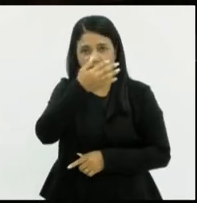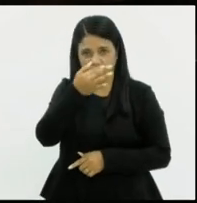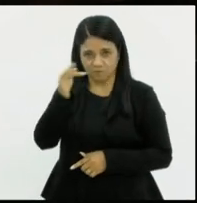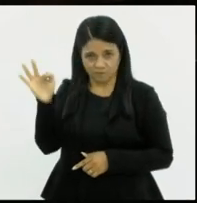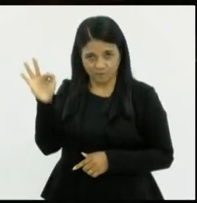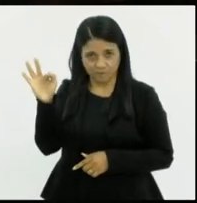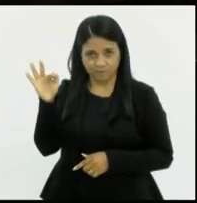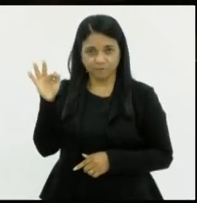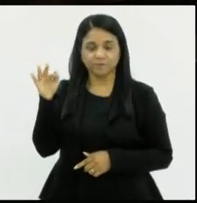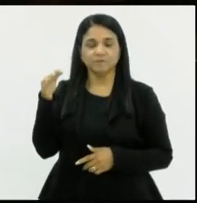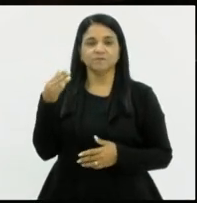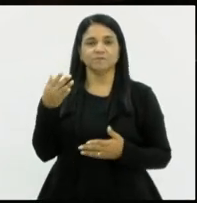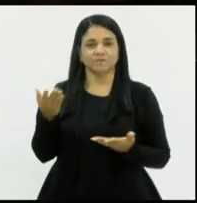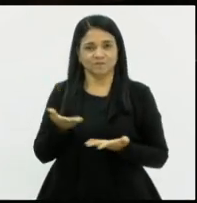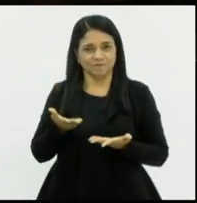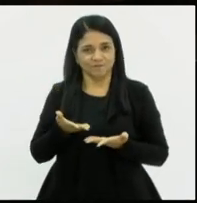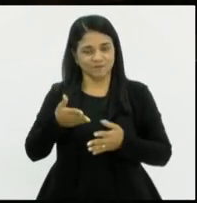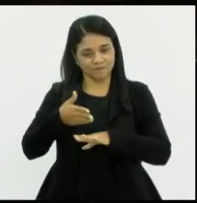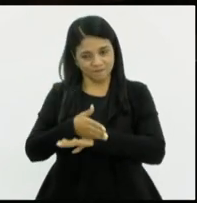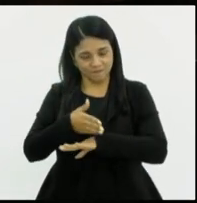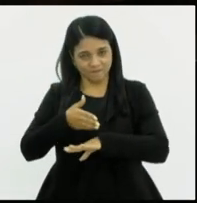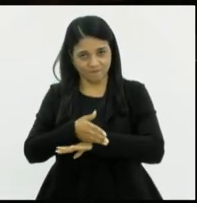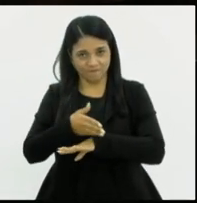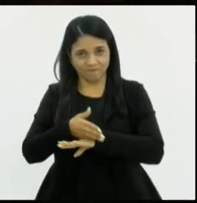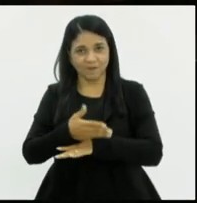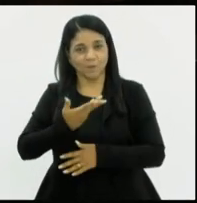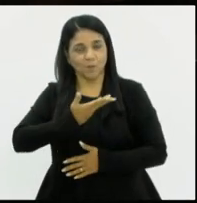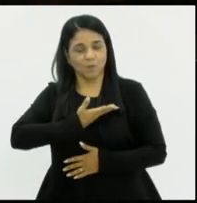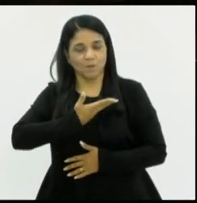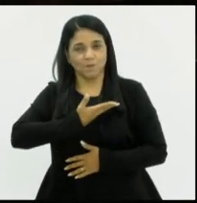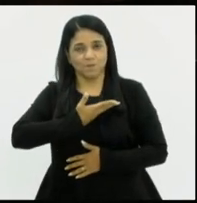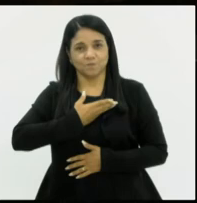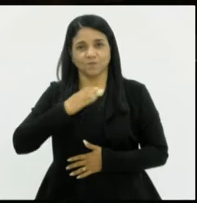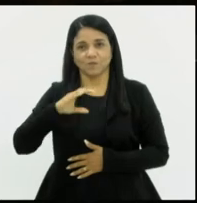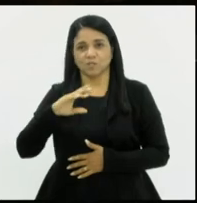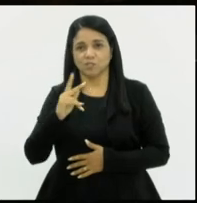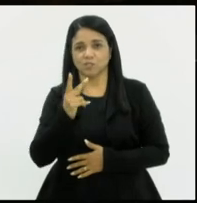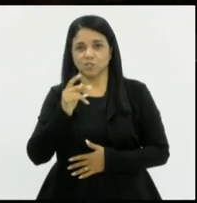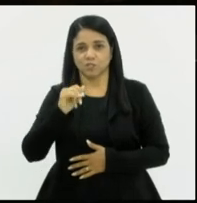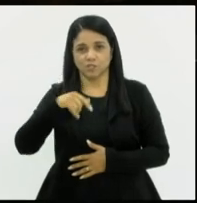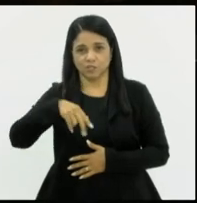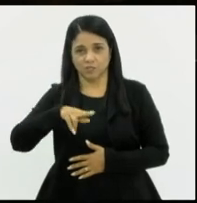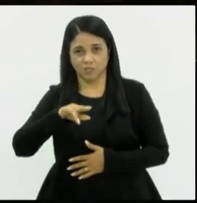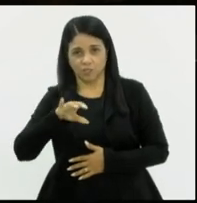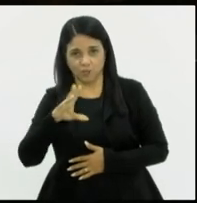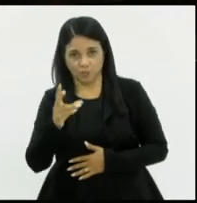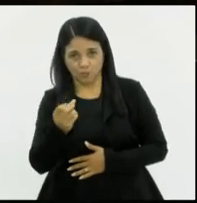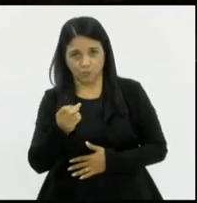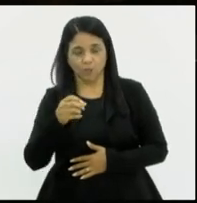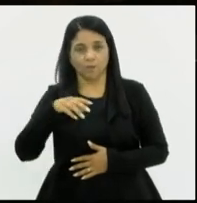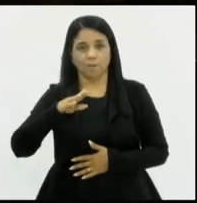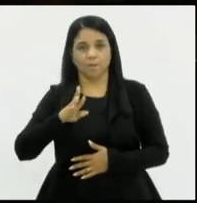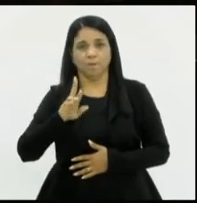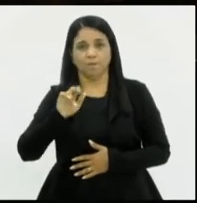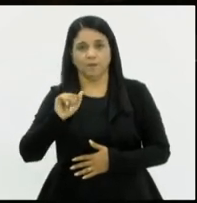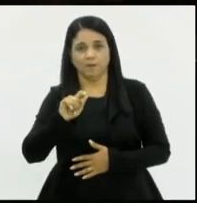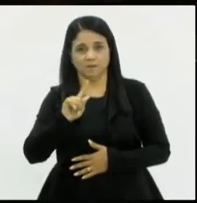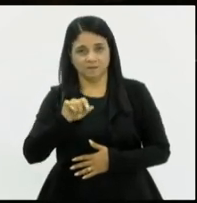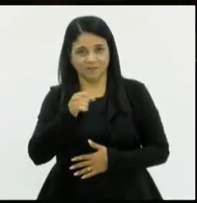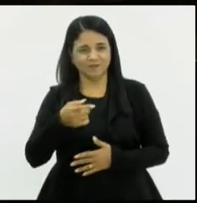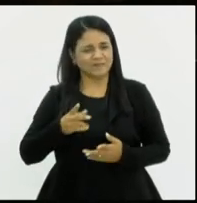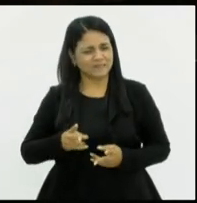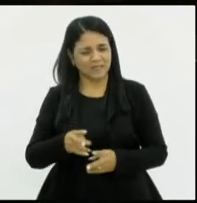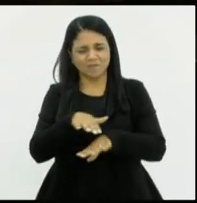aqui, que é o meu querido amigo também, Chiquinho Brazão, qual a gente sempre conversa nos